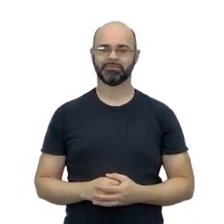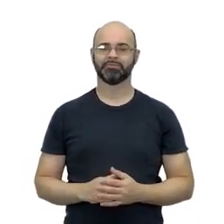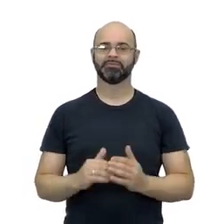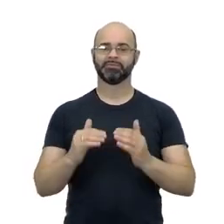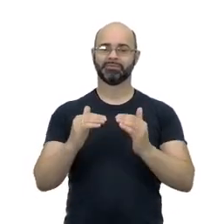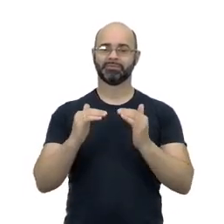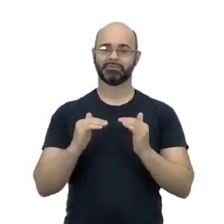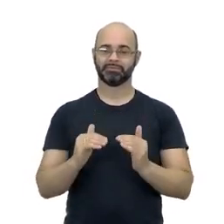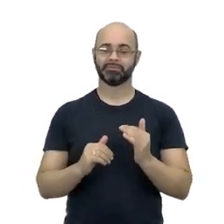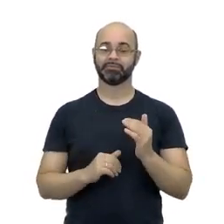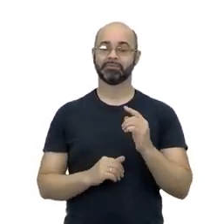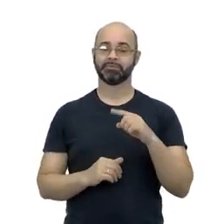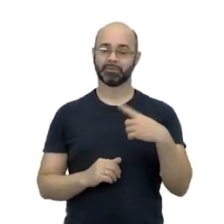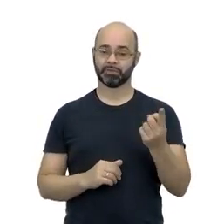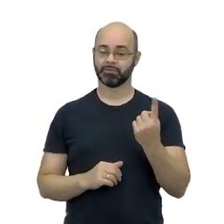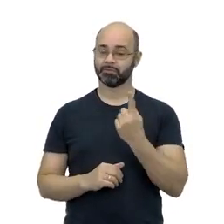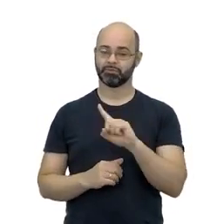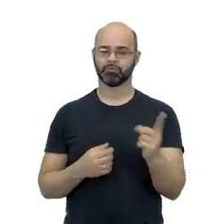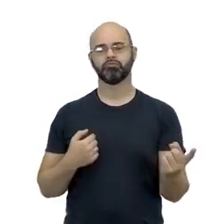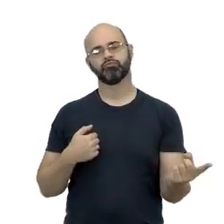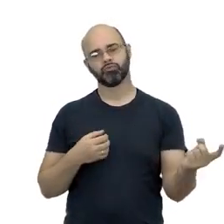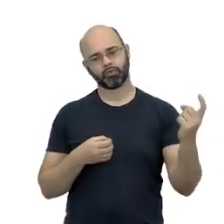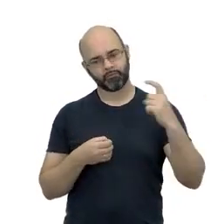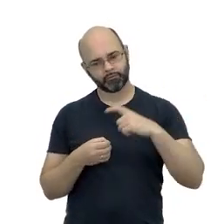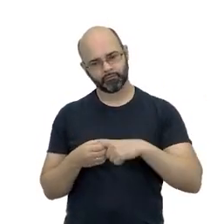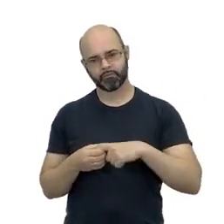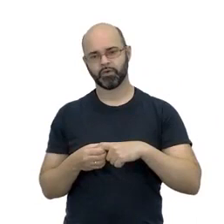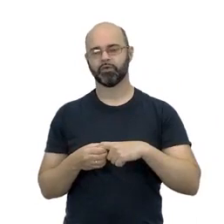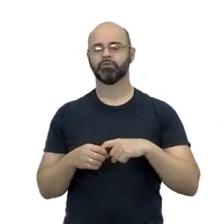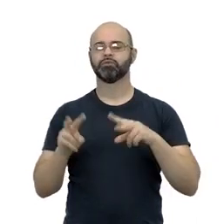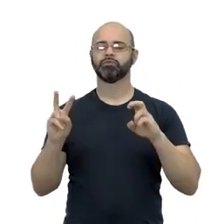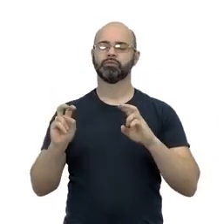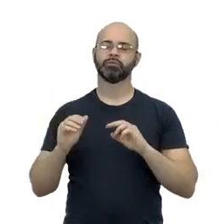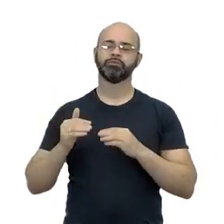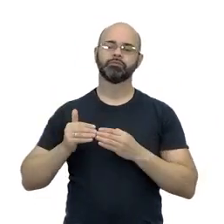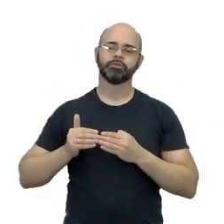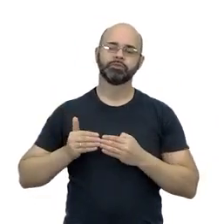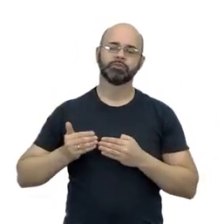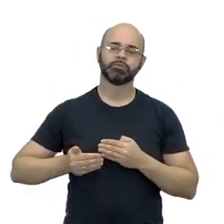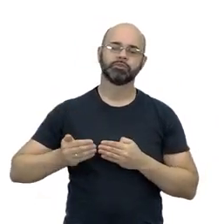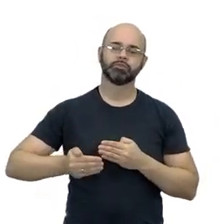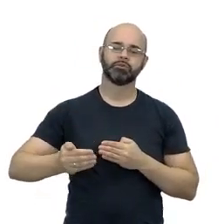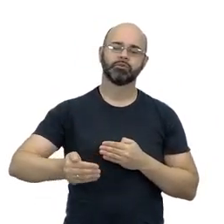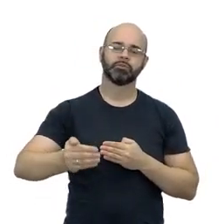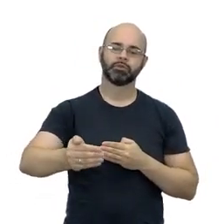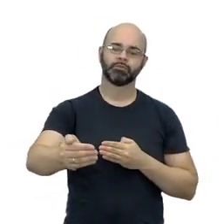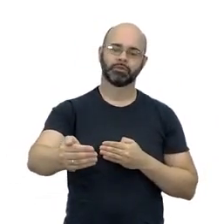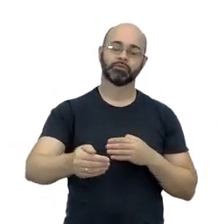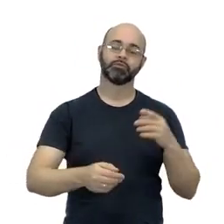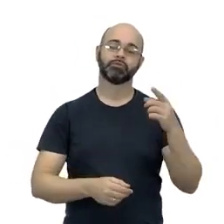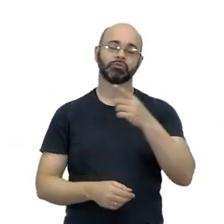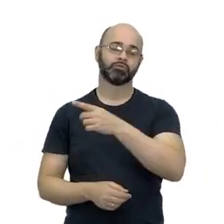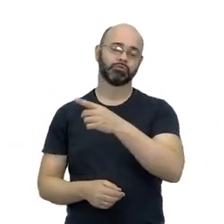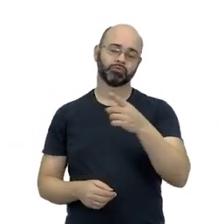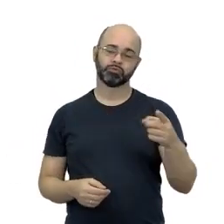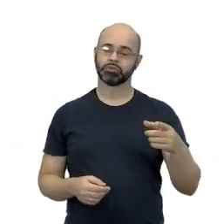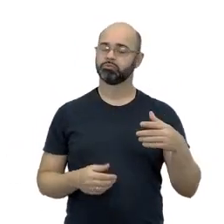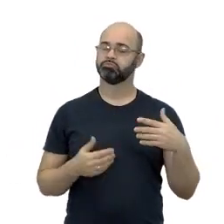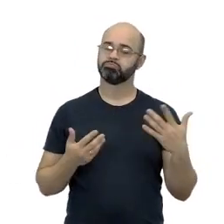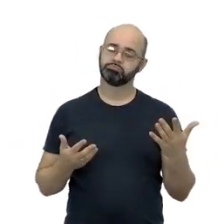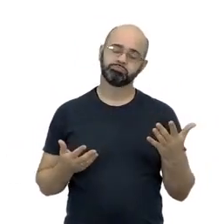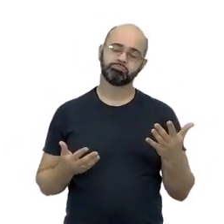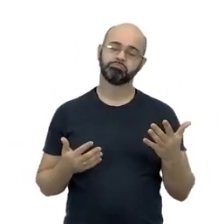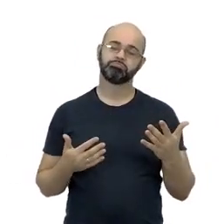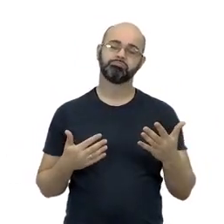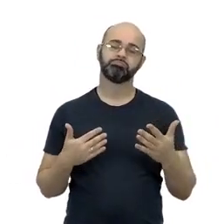para conversar com vocês sobre os desdobramentos que a gente espera que vocês possam fazer